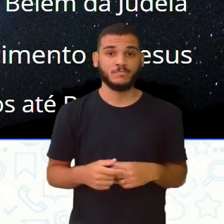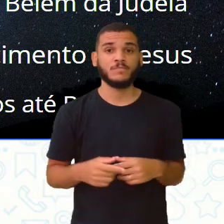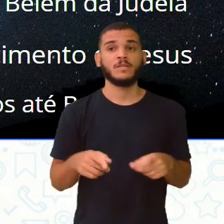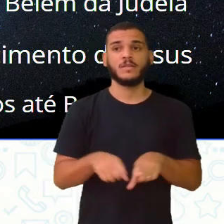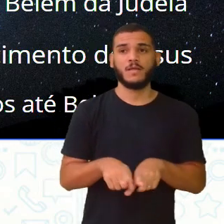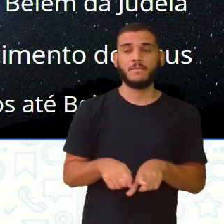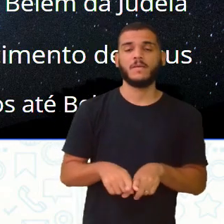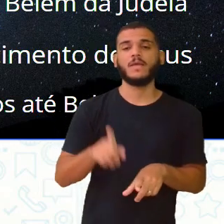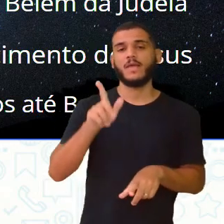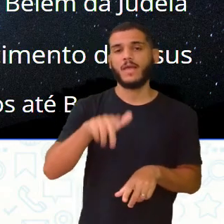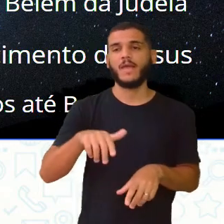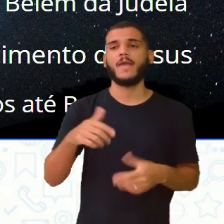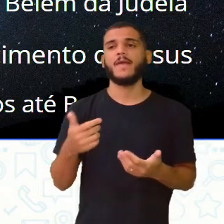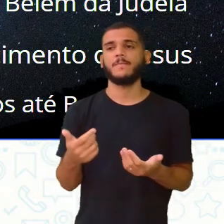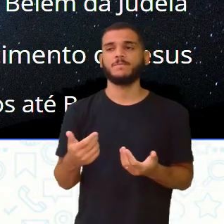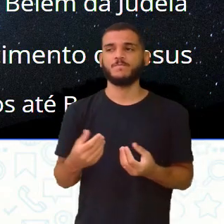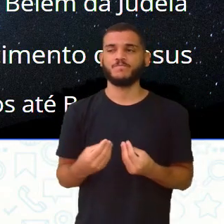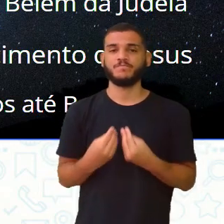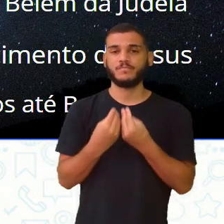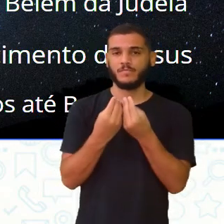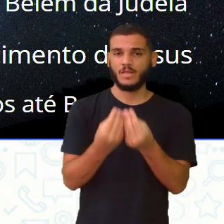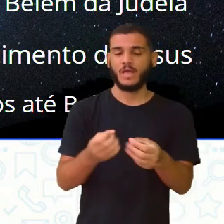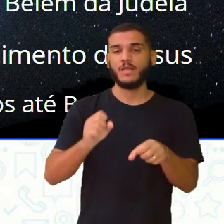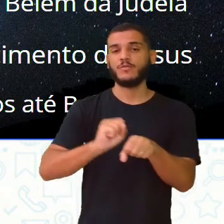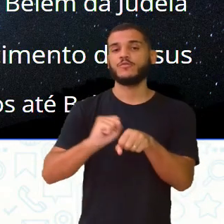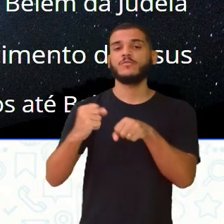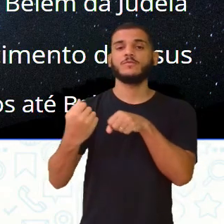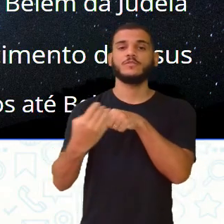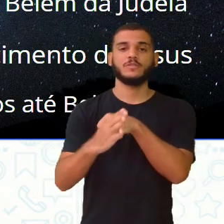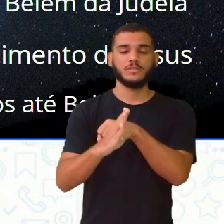esse substantivo aí, não é? 3